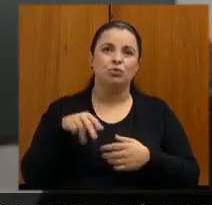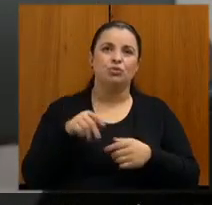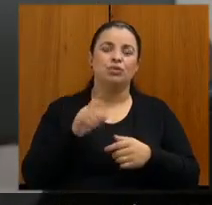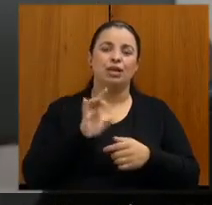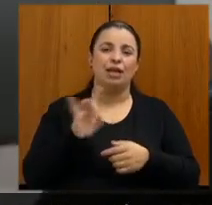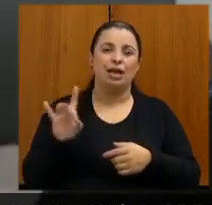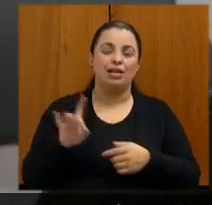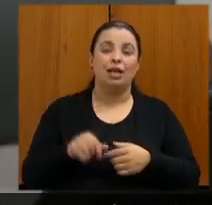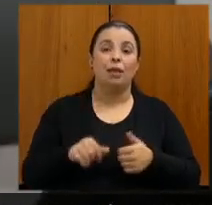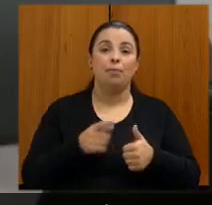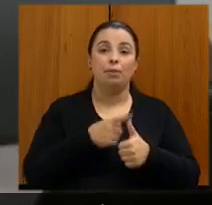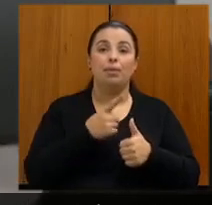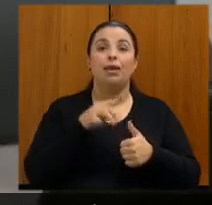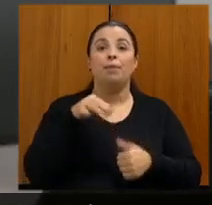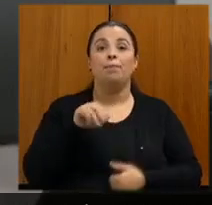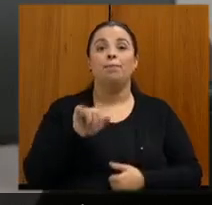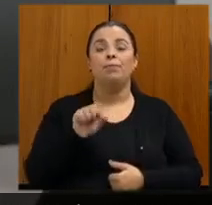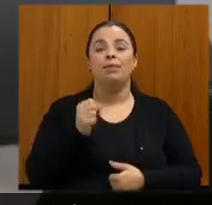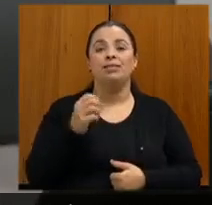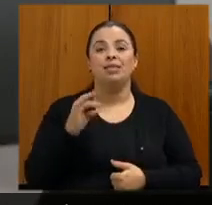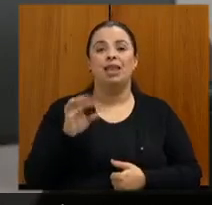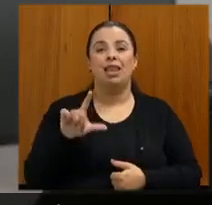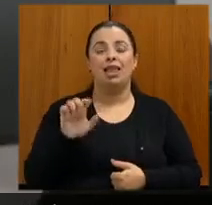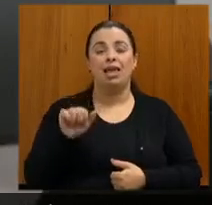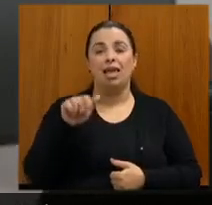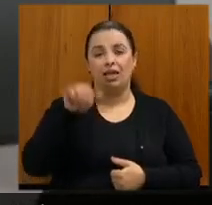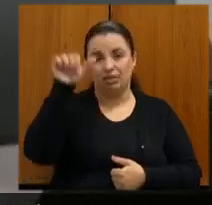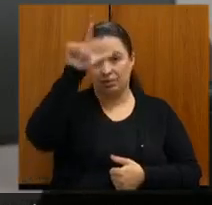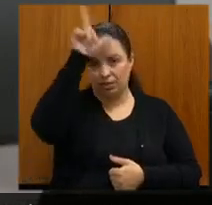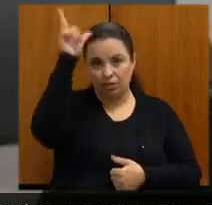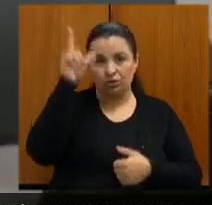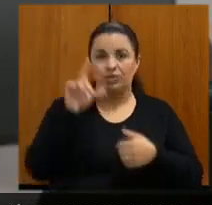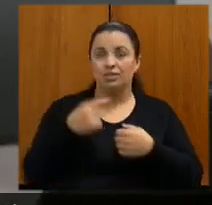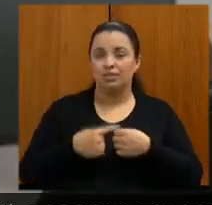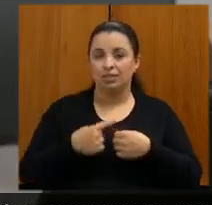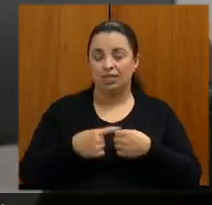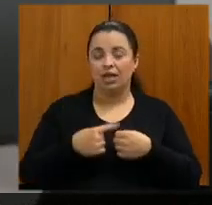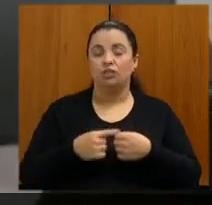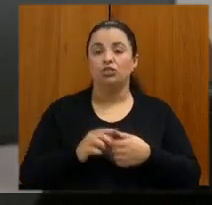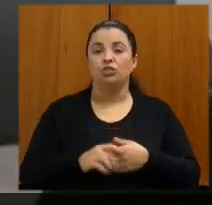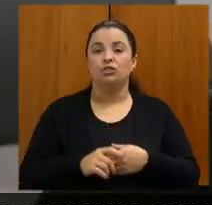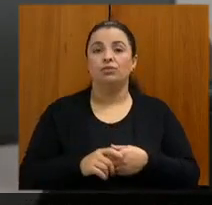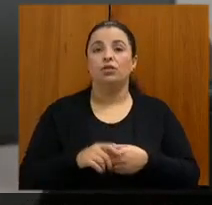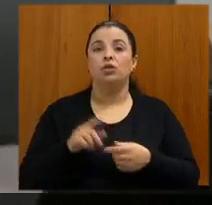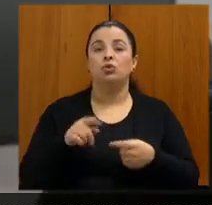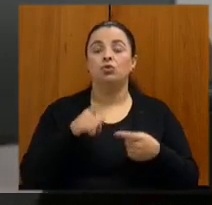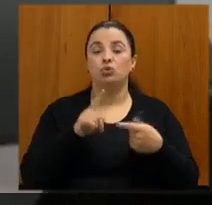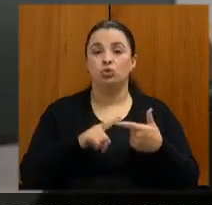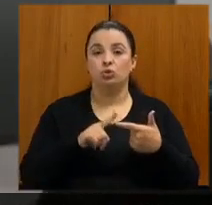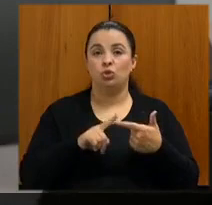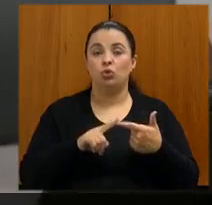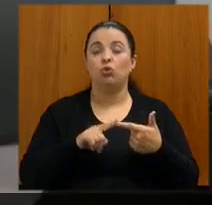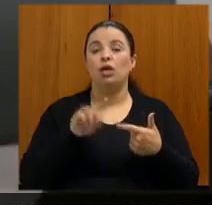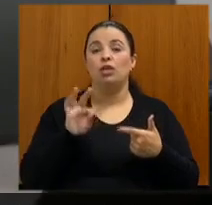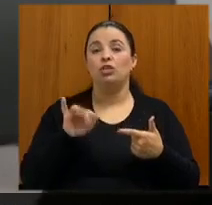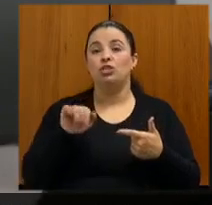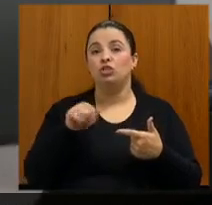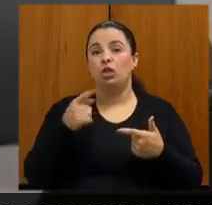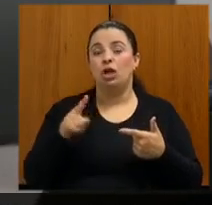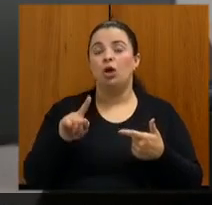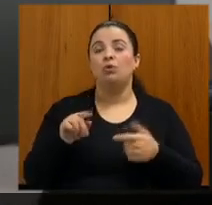misley Pereira ela é de Santa Luzia a segundo é o Tião a